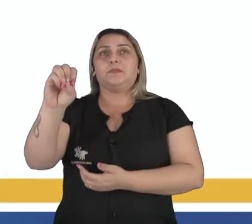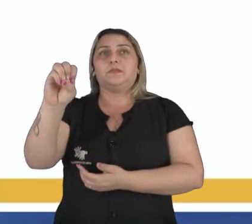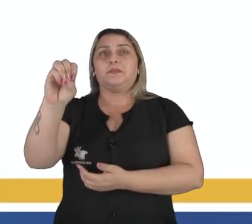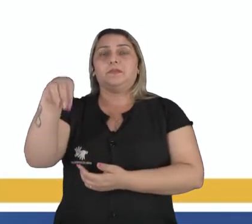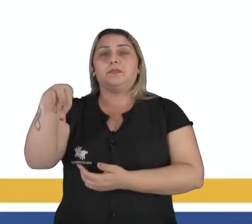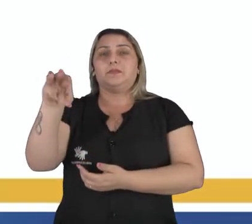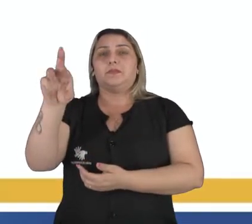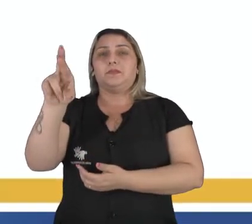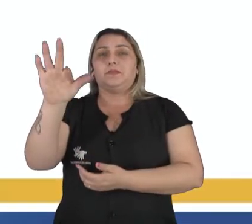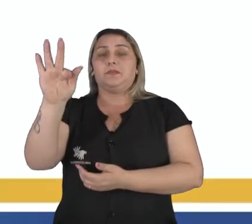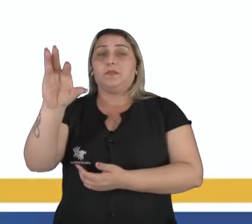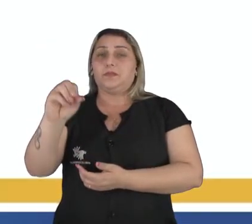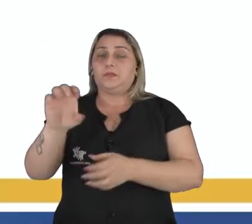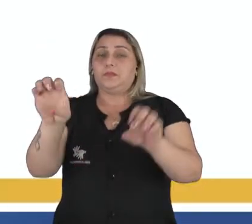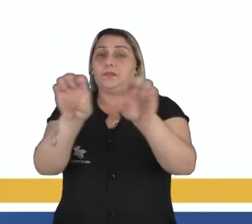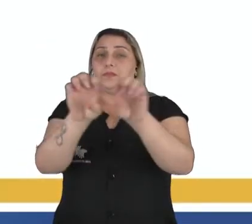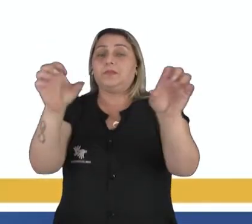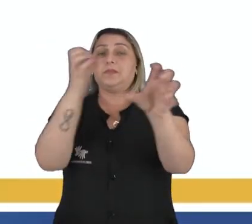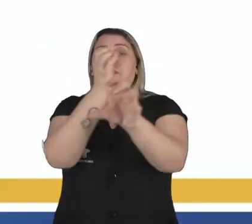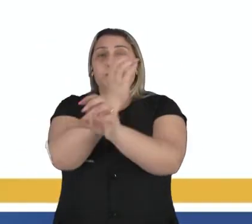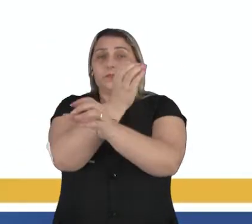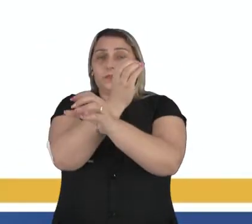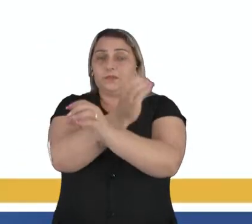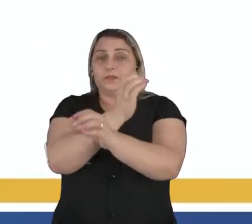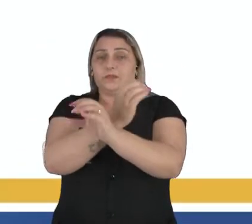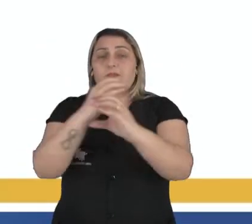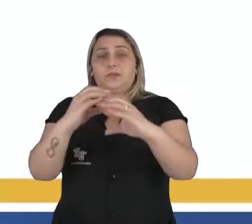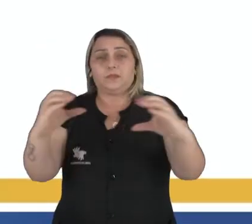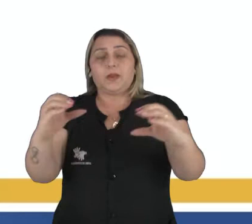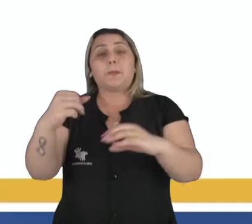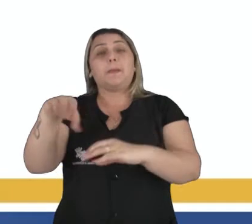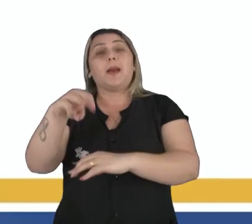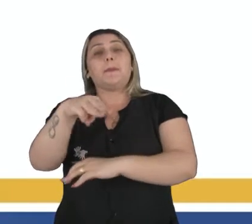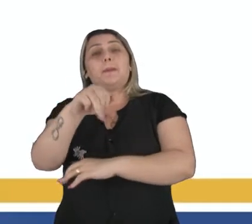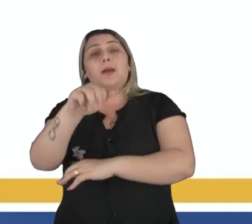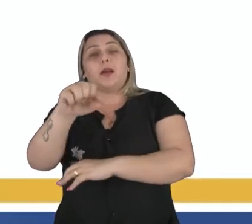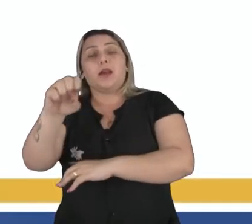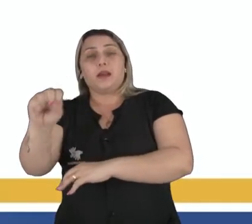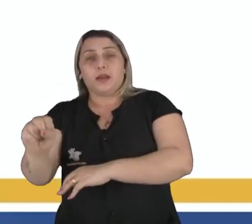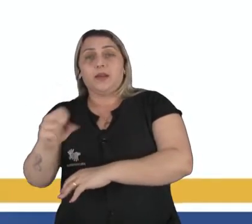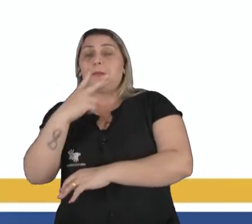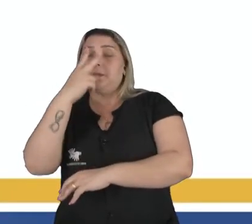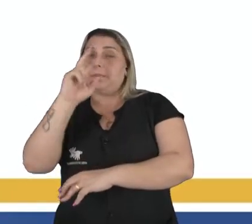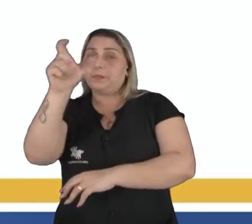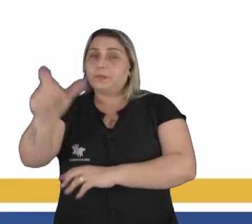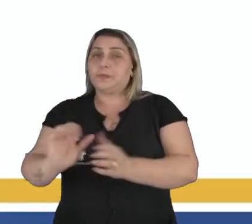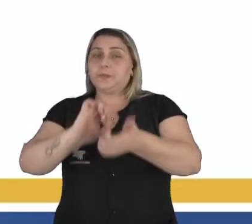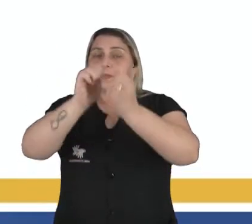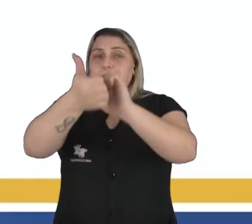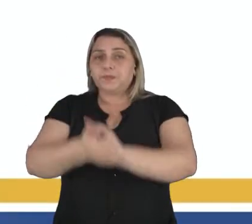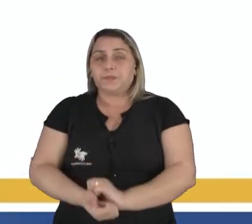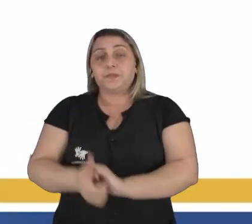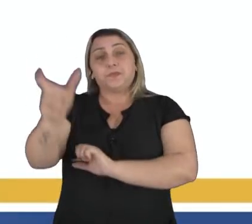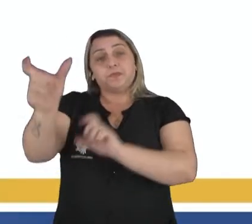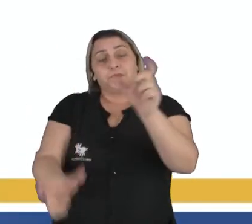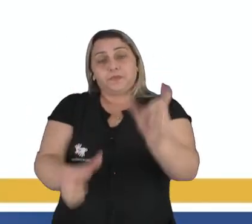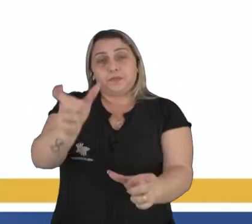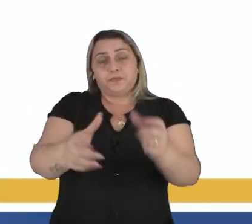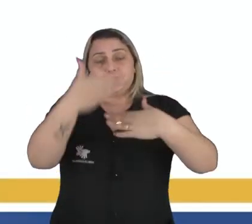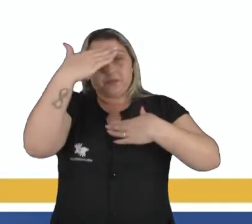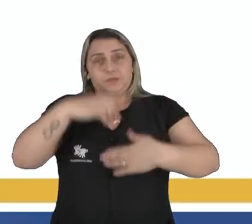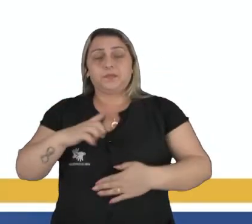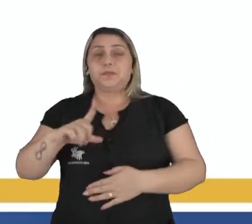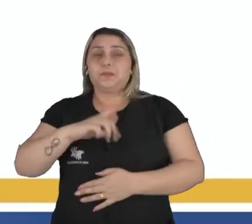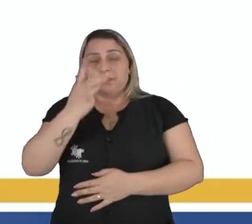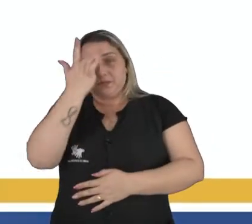os quais possuem estrutura óssea grande mas massa muscular e aparência atlética esse Biotipo corporal